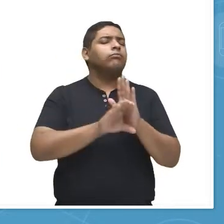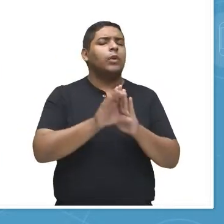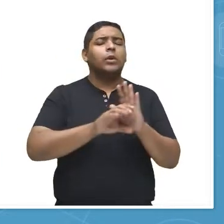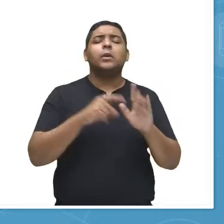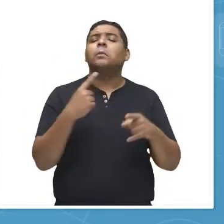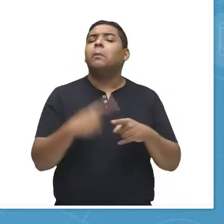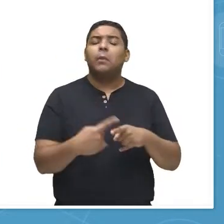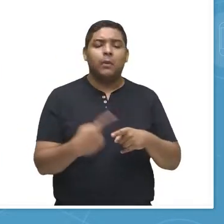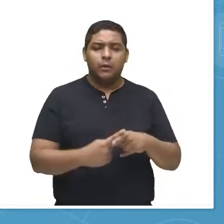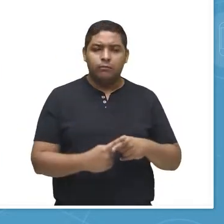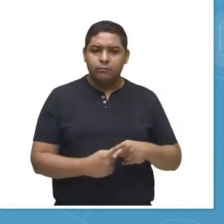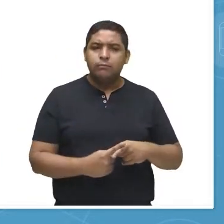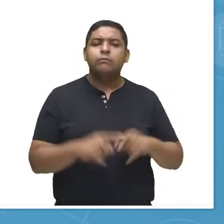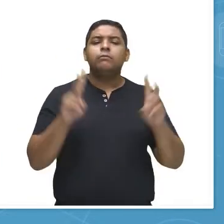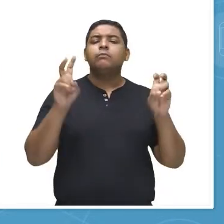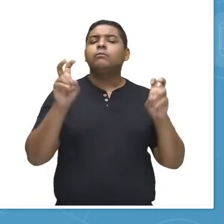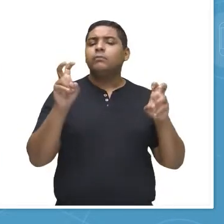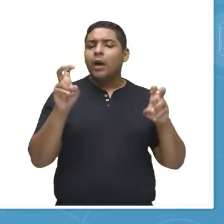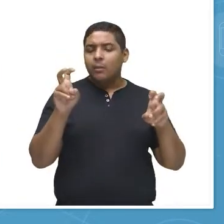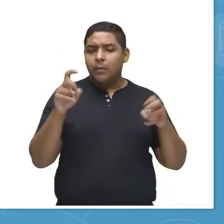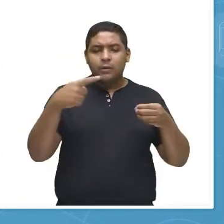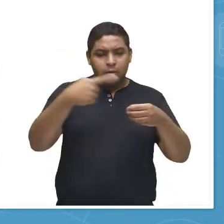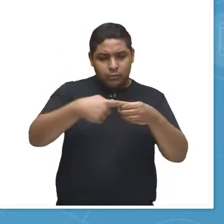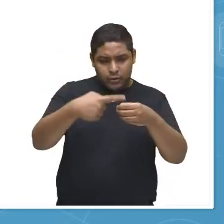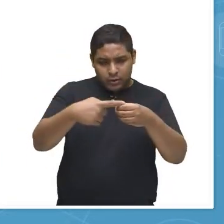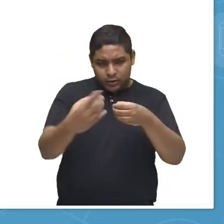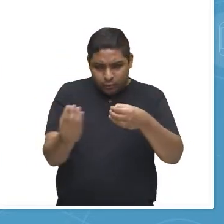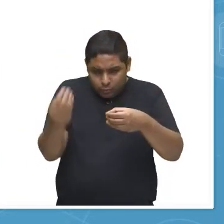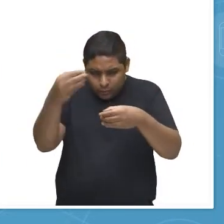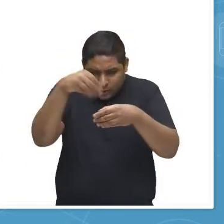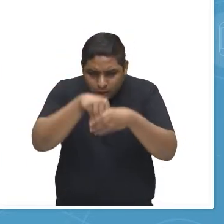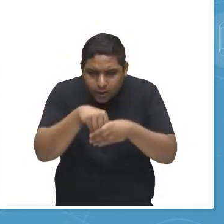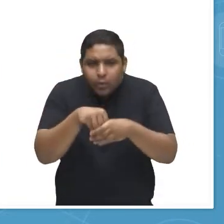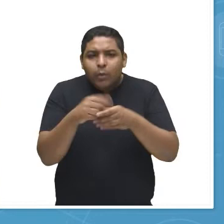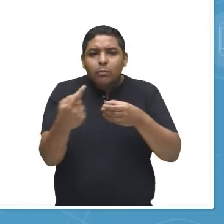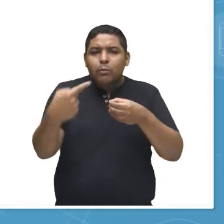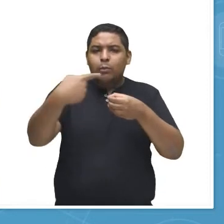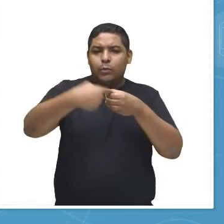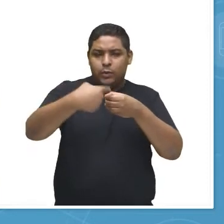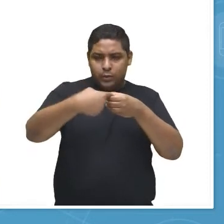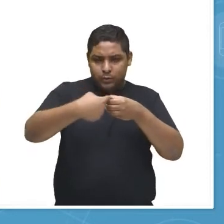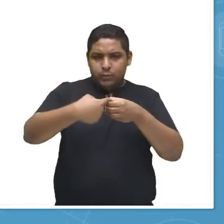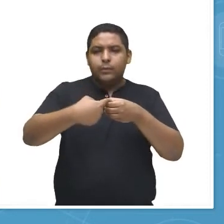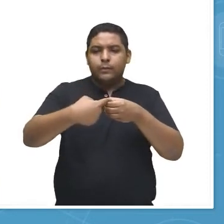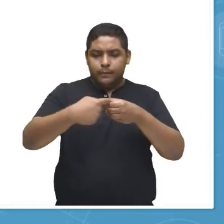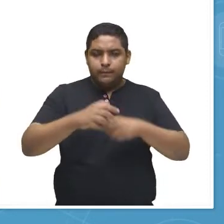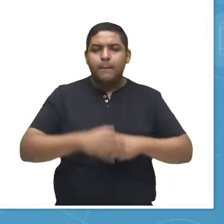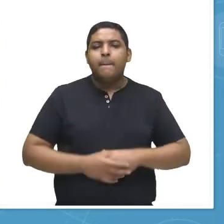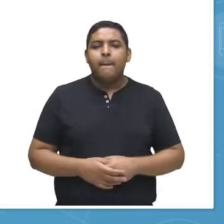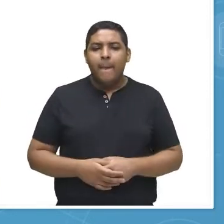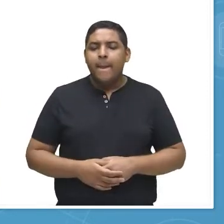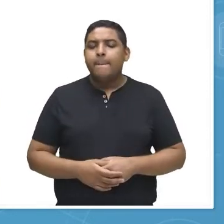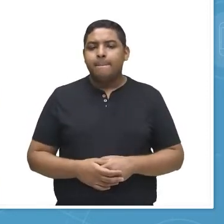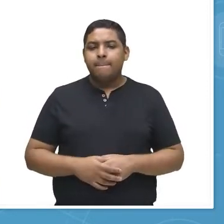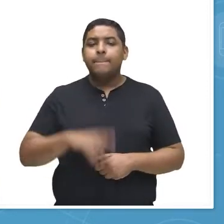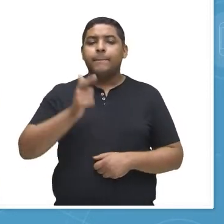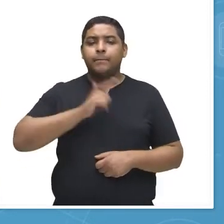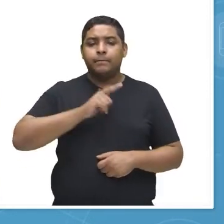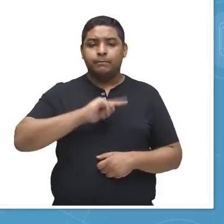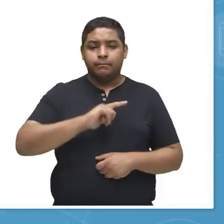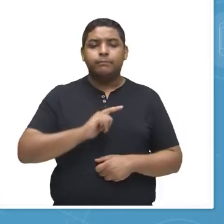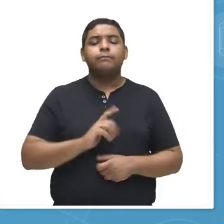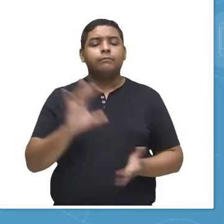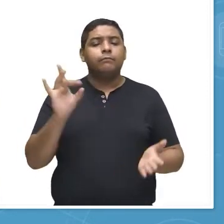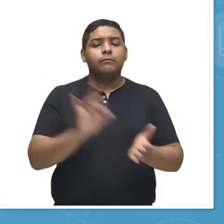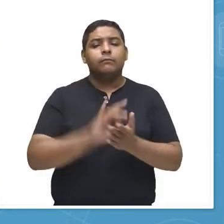de município dentro de município, tá? Então, acaba acontecendo realidade no